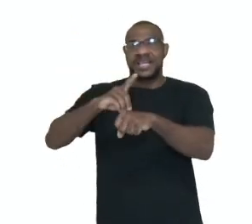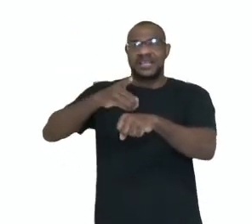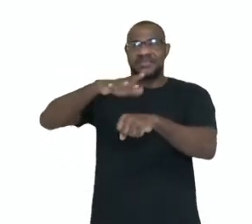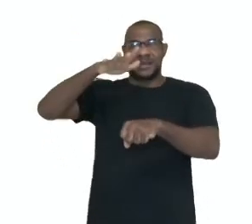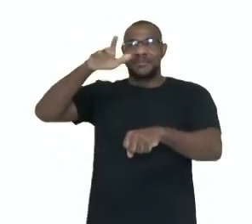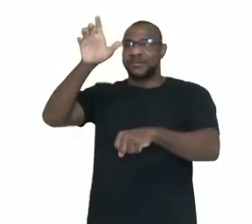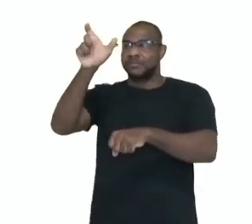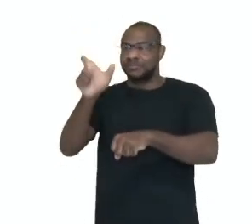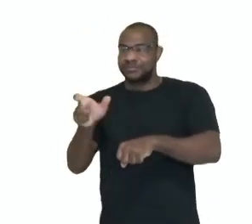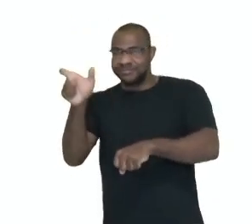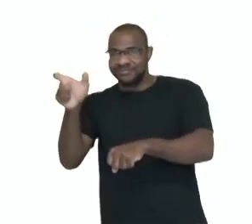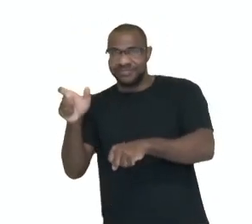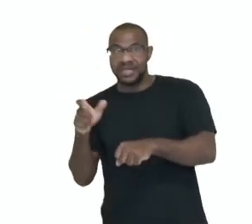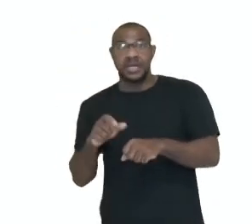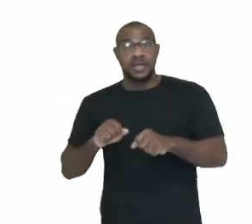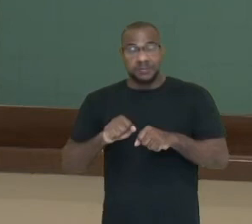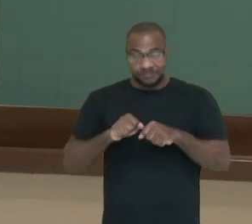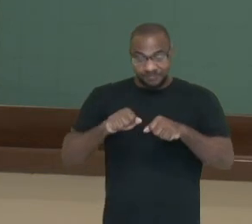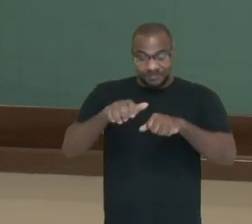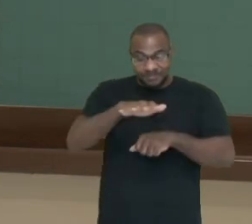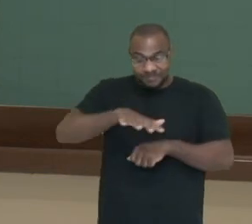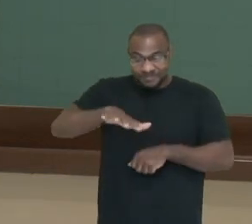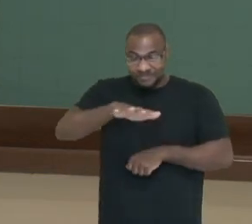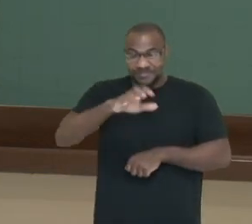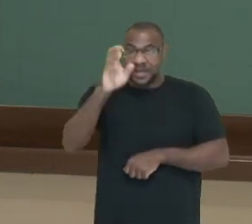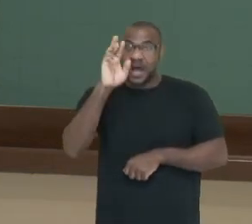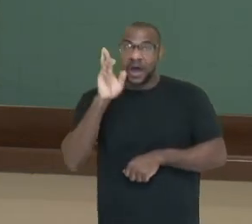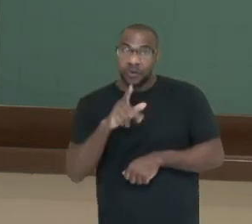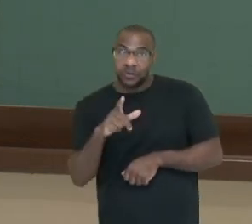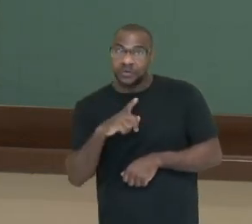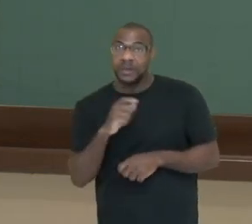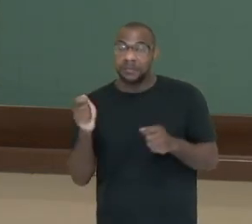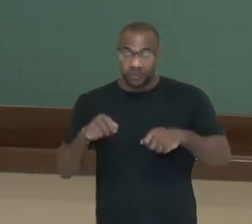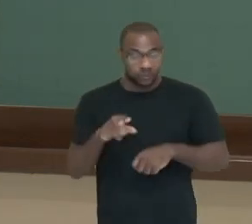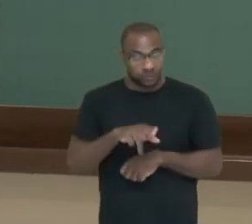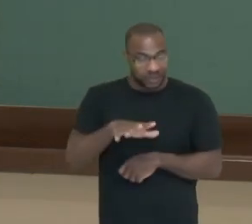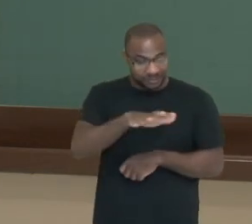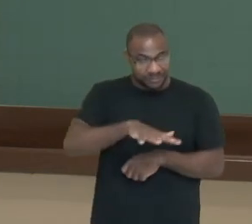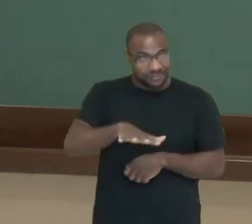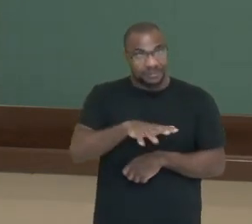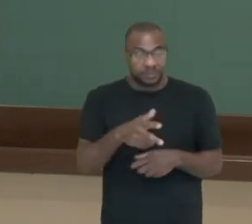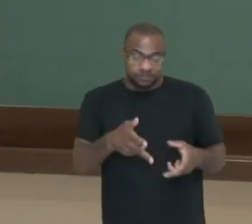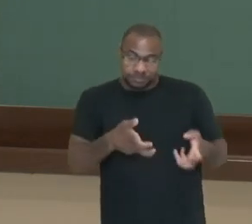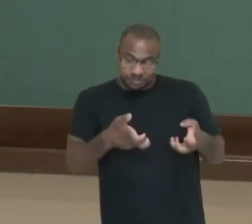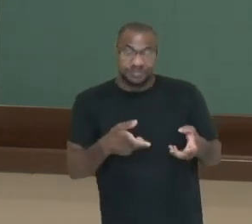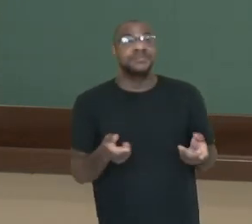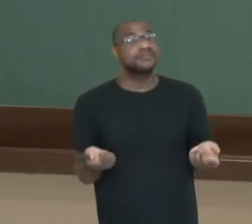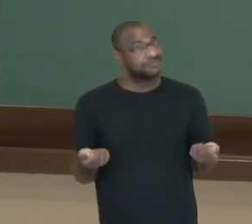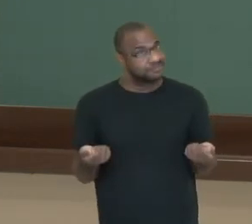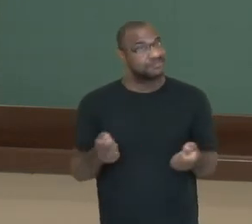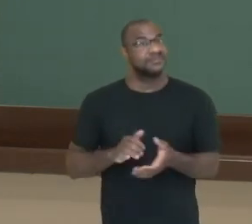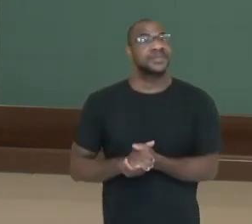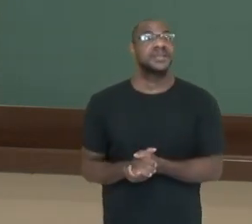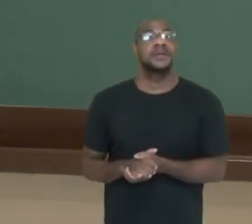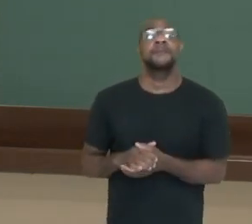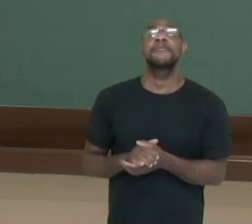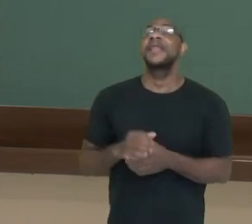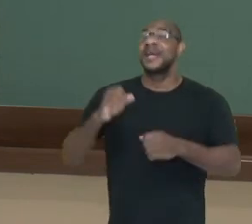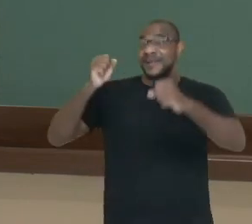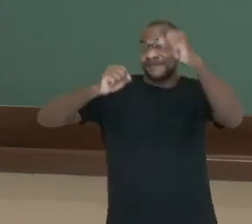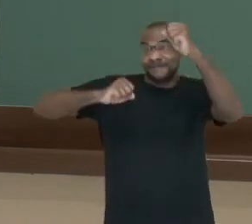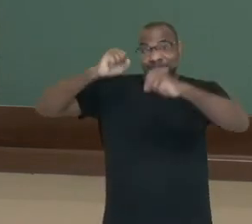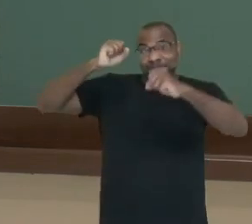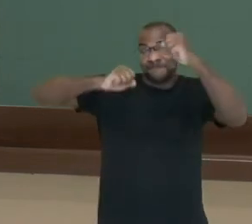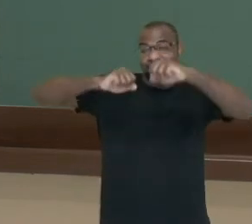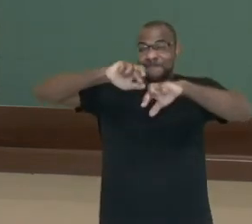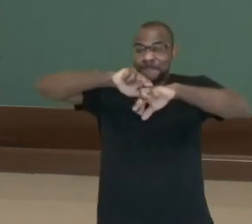extensão territorial, o que faz com que eles possam usar essa extensão territorial ao seu favor. A indústria não pode ser